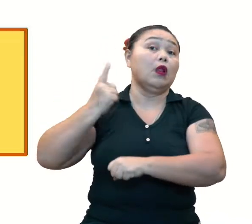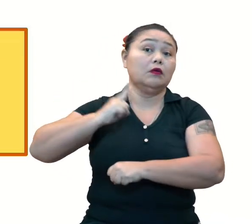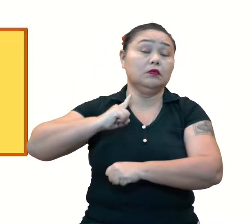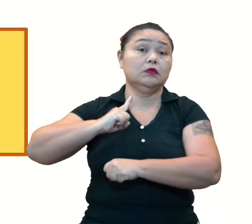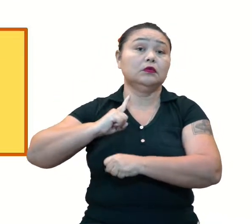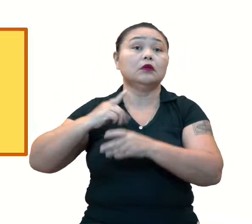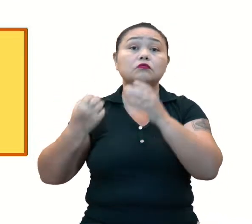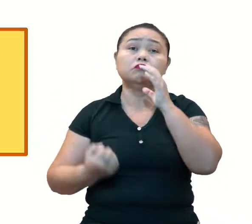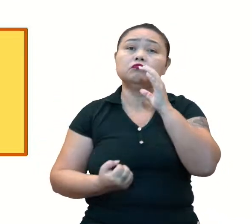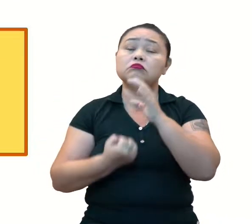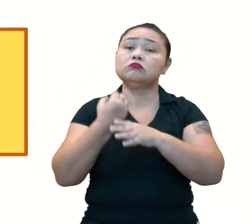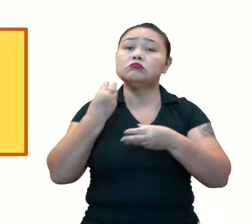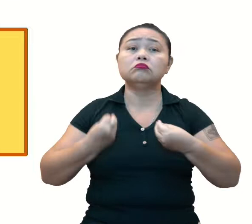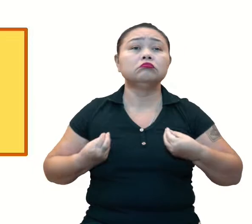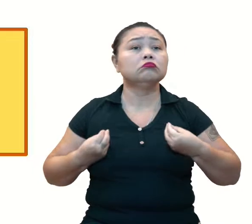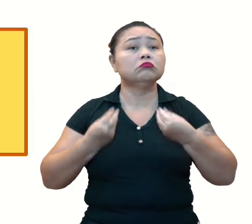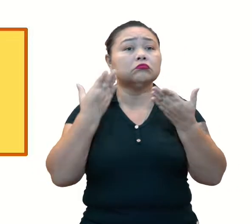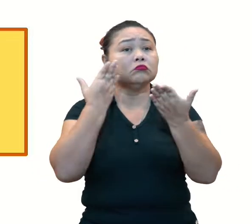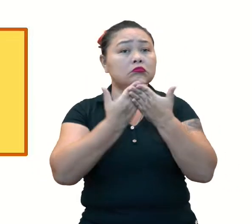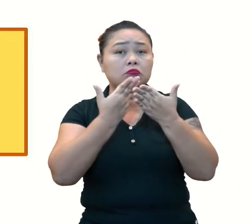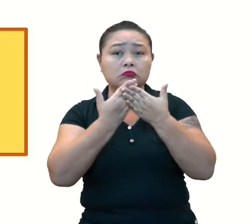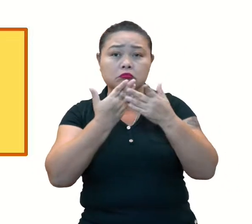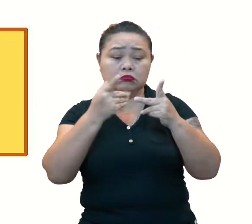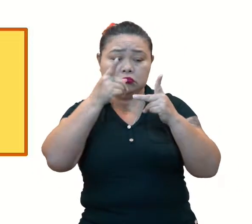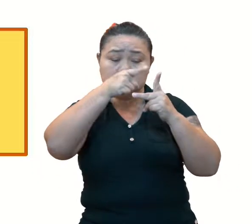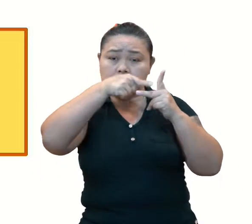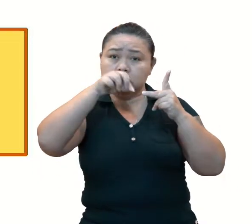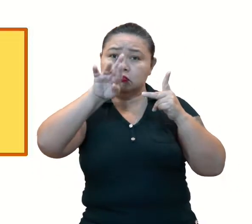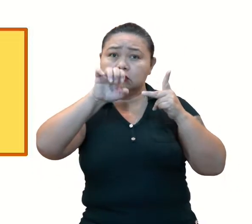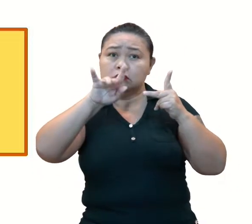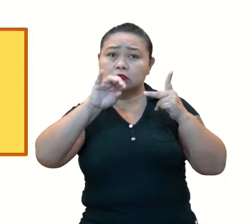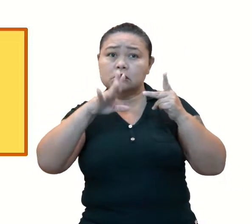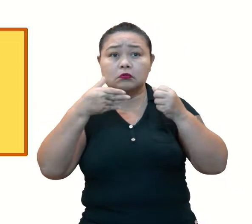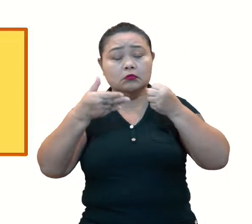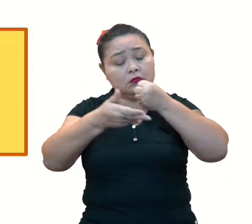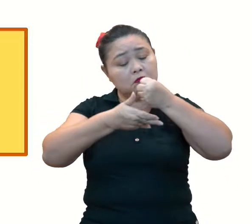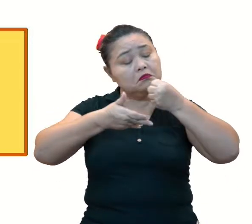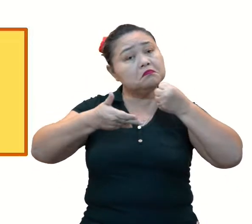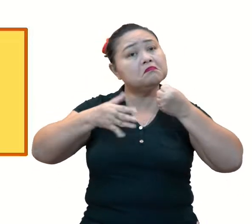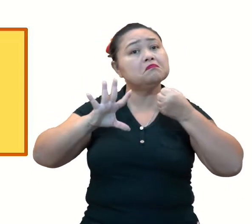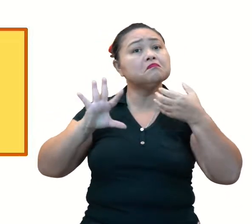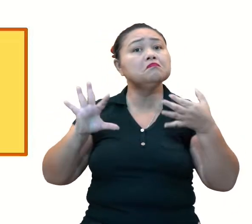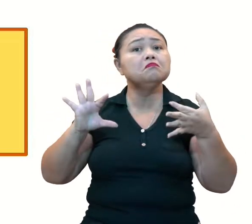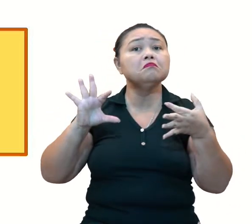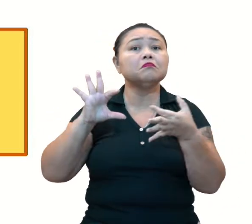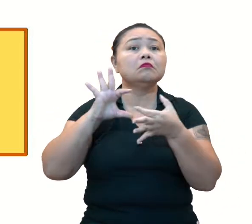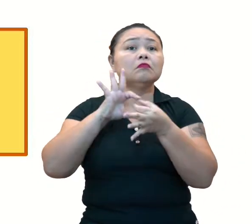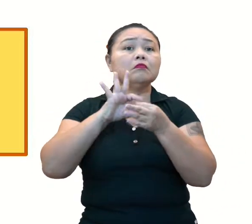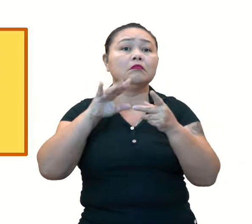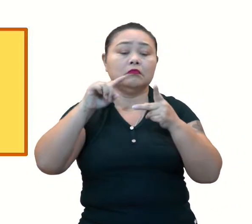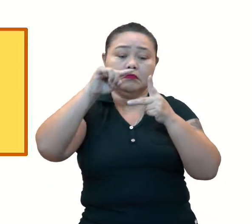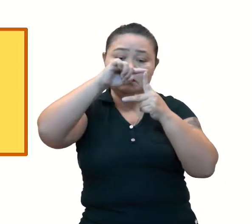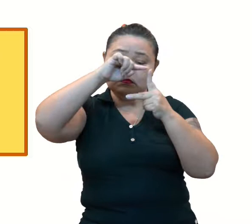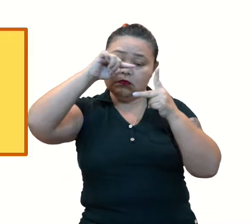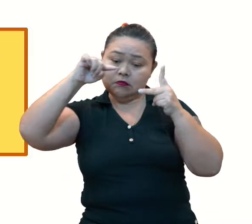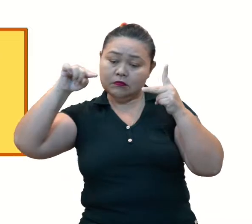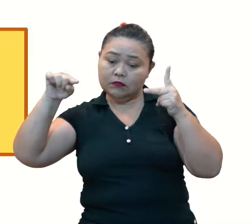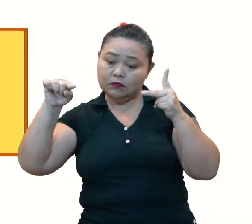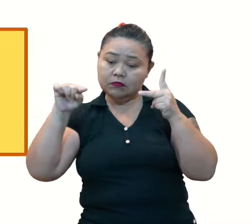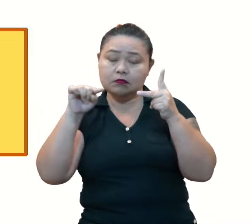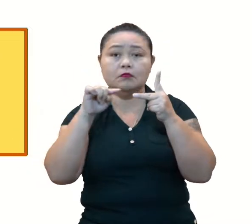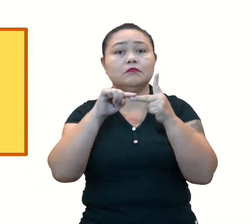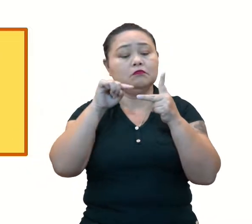surgimento é atribuído aos estudos trigonométricos e suas bases estão associadas aos elementos